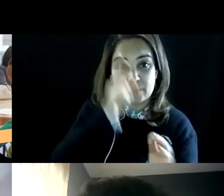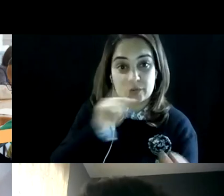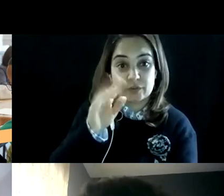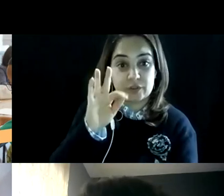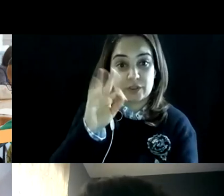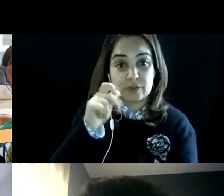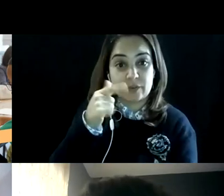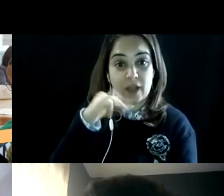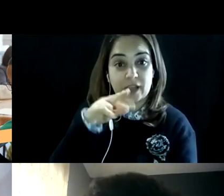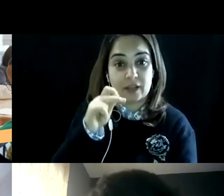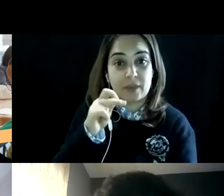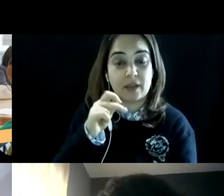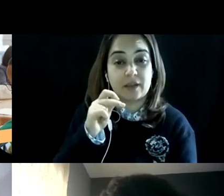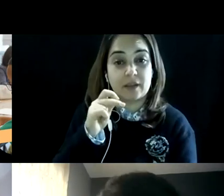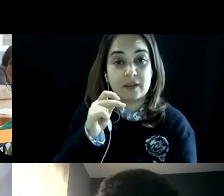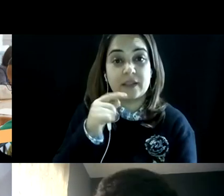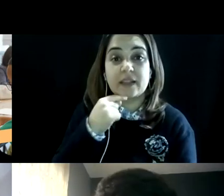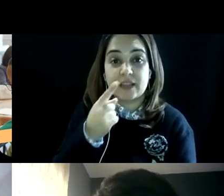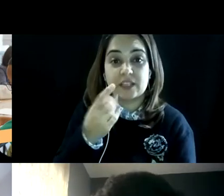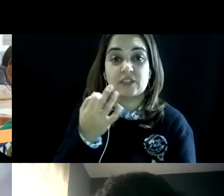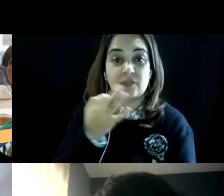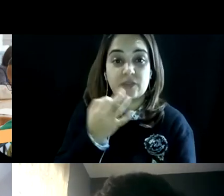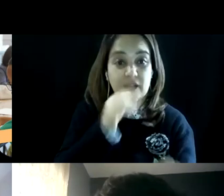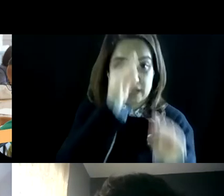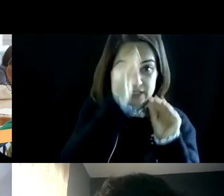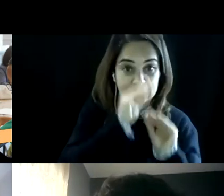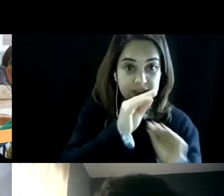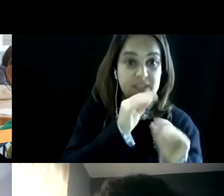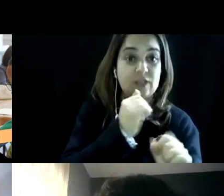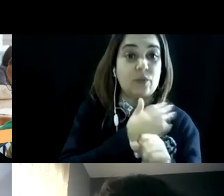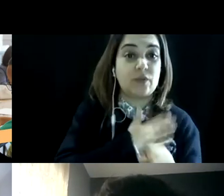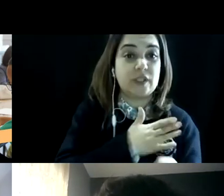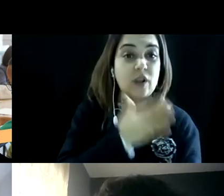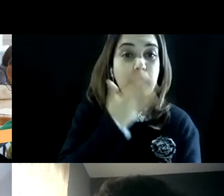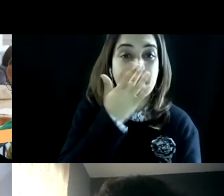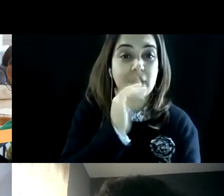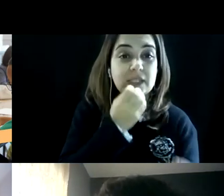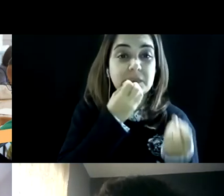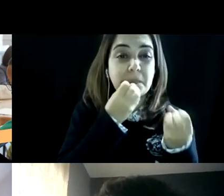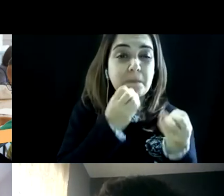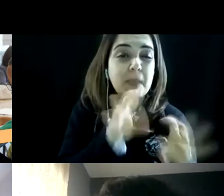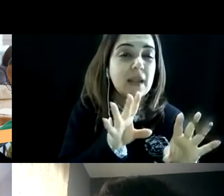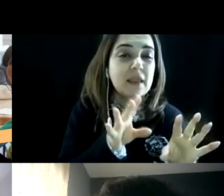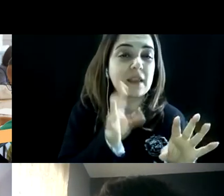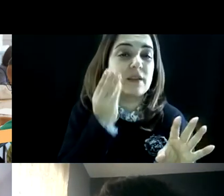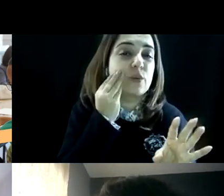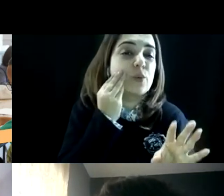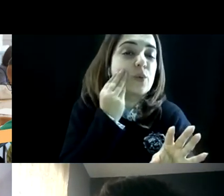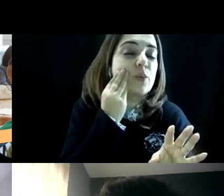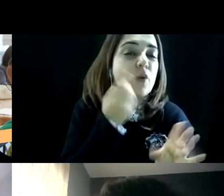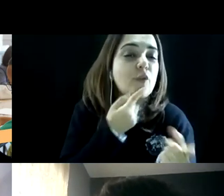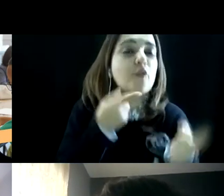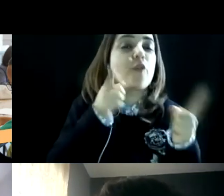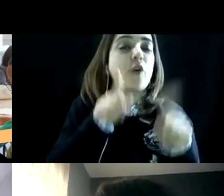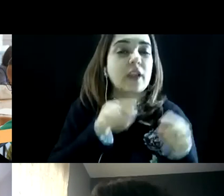o atrevimento, do ensino profissional se perdessem. Portanto, como é que nós conseguíamos redesenhar a trajetória do